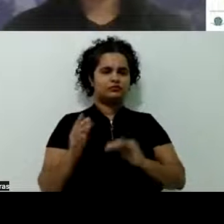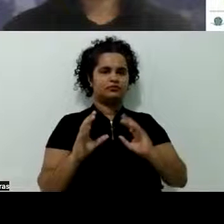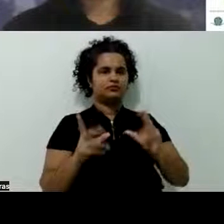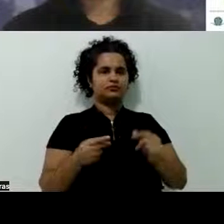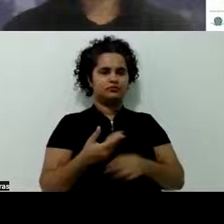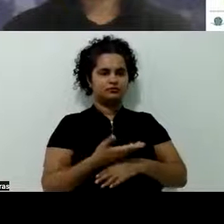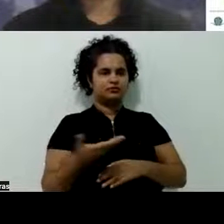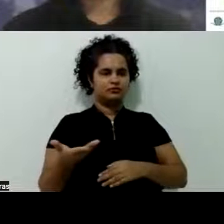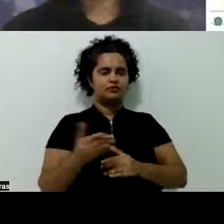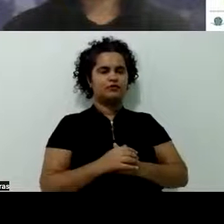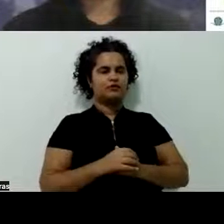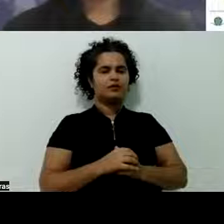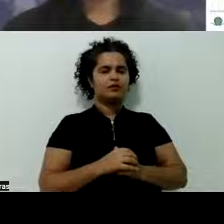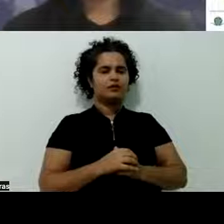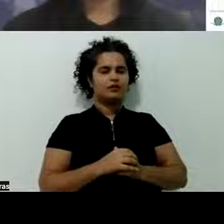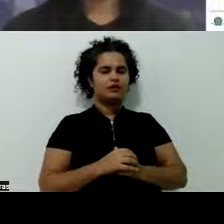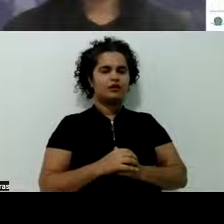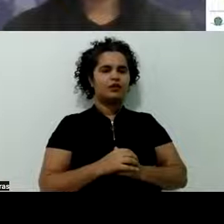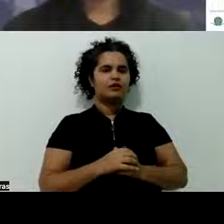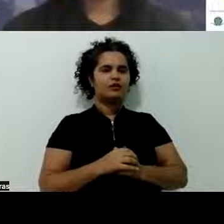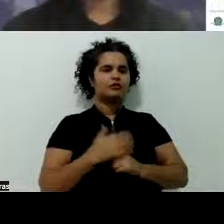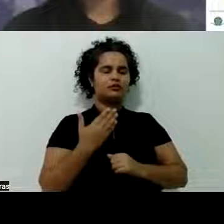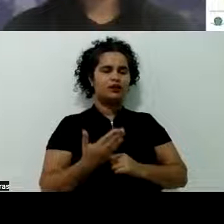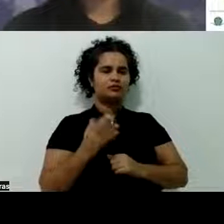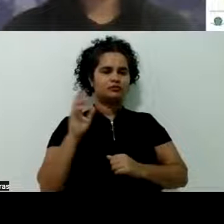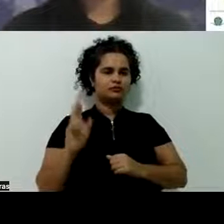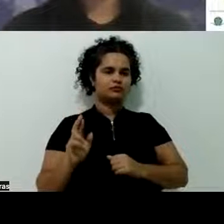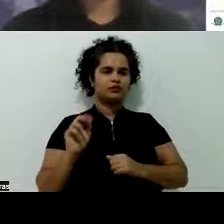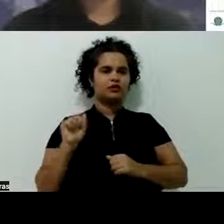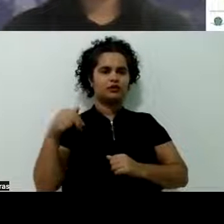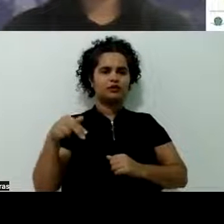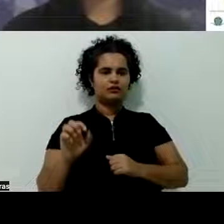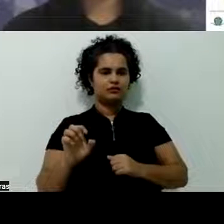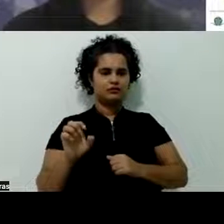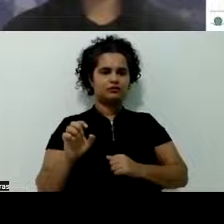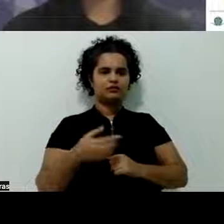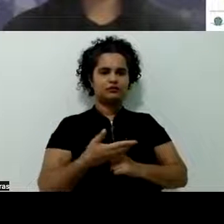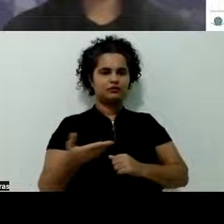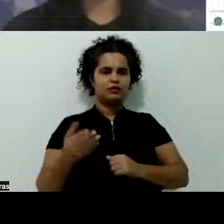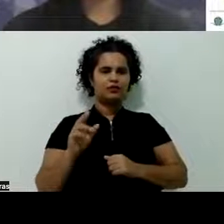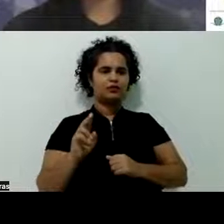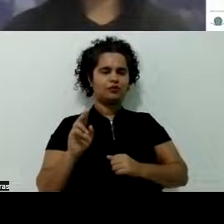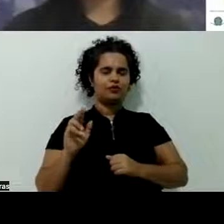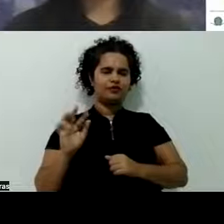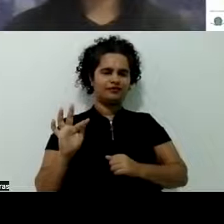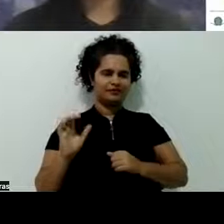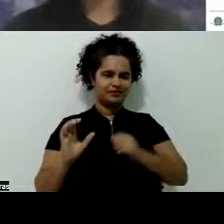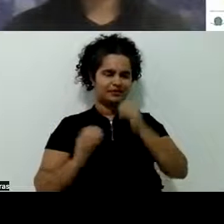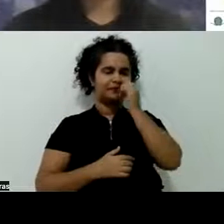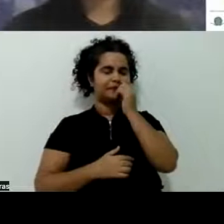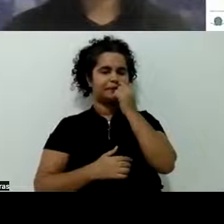dela, falando em nome do CAU e em nome da ANDES, que é o UFC, que